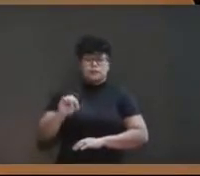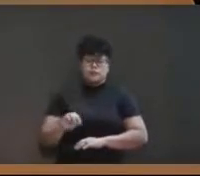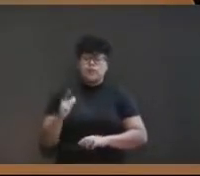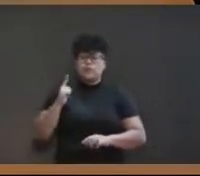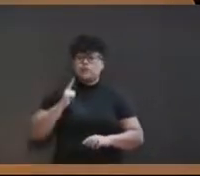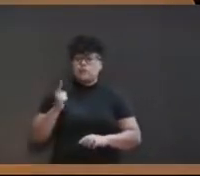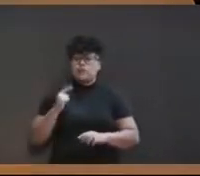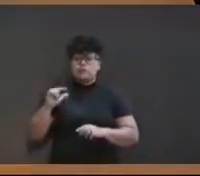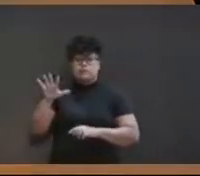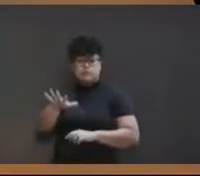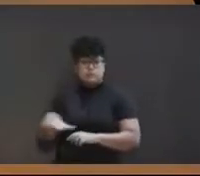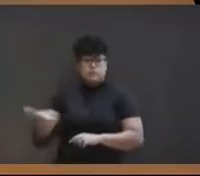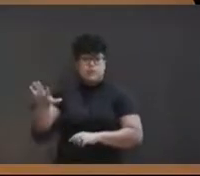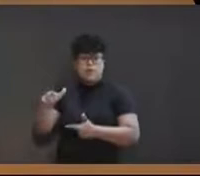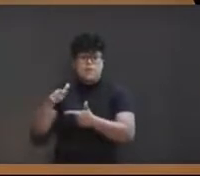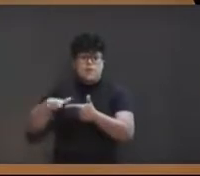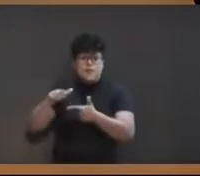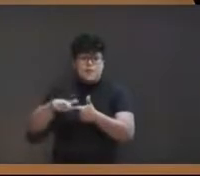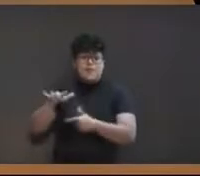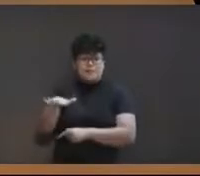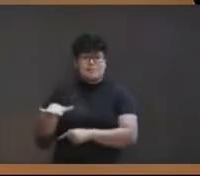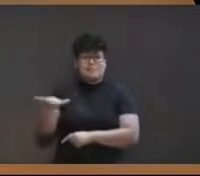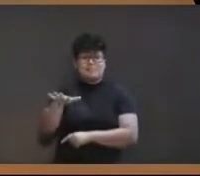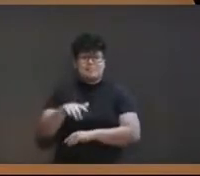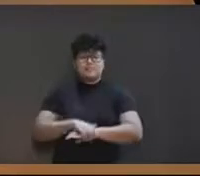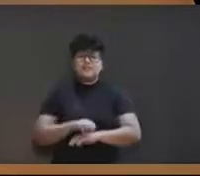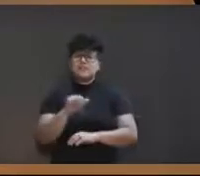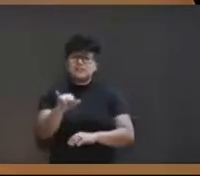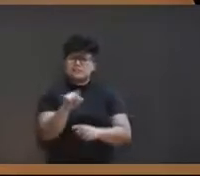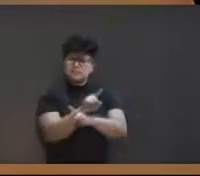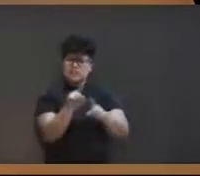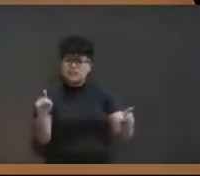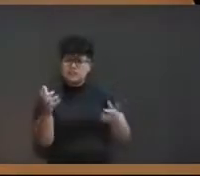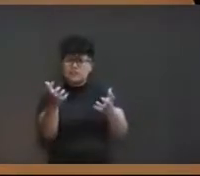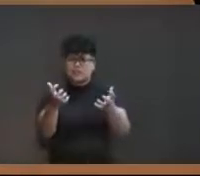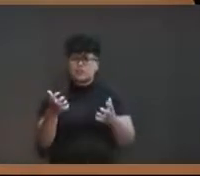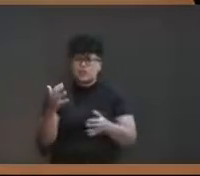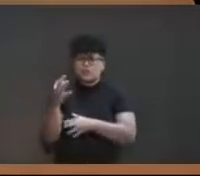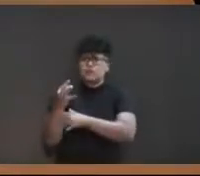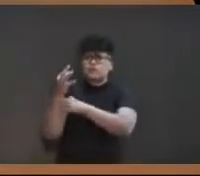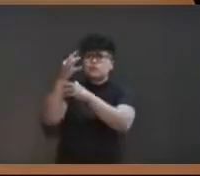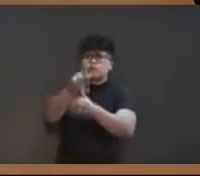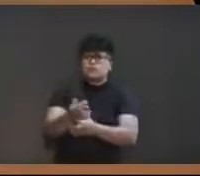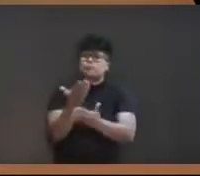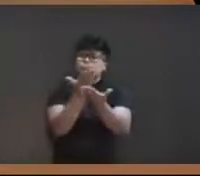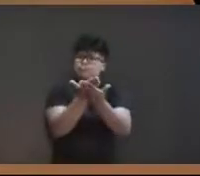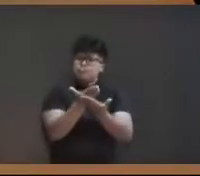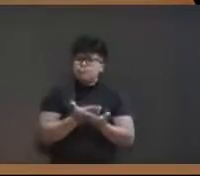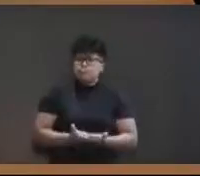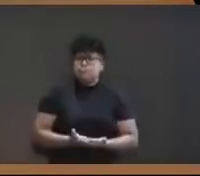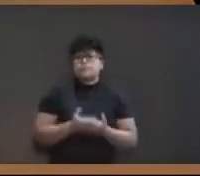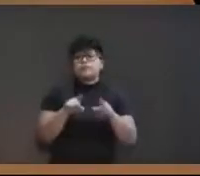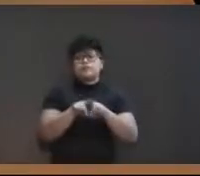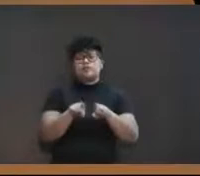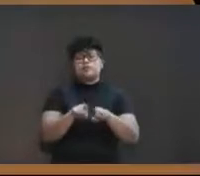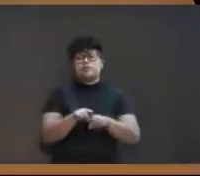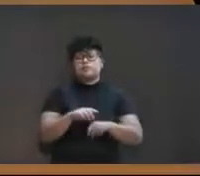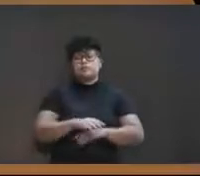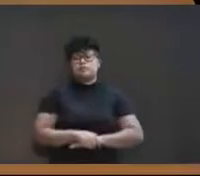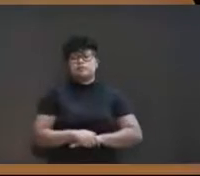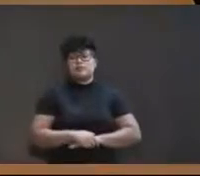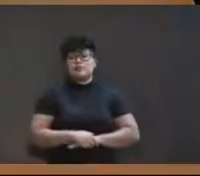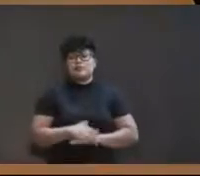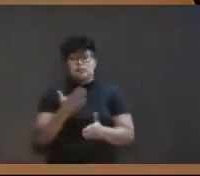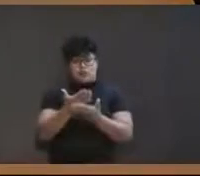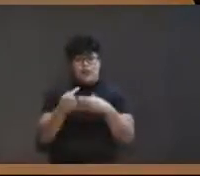problemas mas se vocês pensa no futuro estudar esse problema se não for para a UnB né da com a professora foi